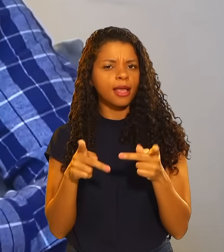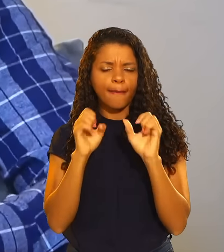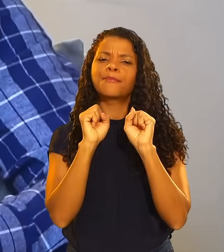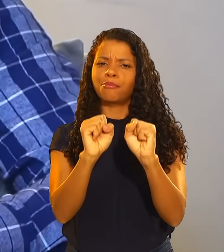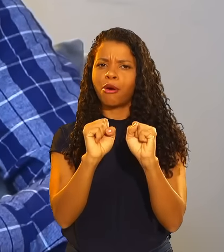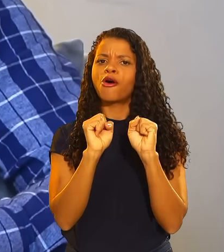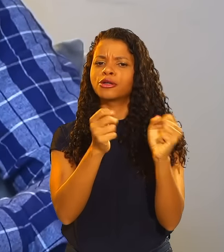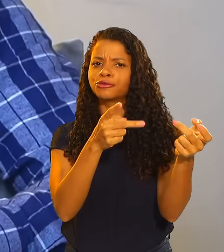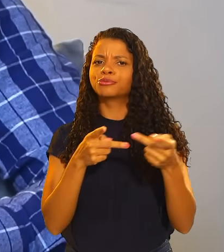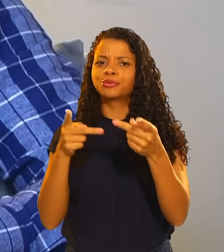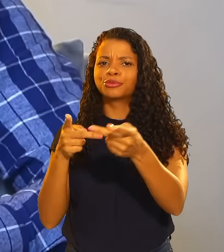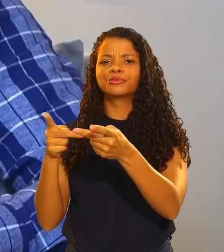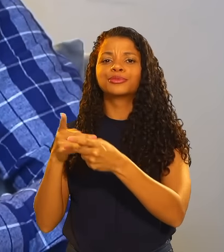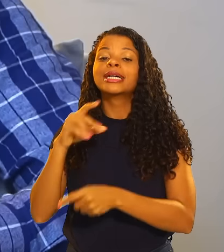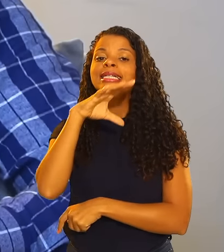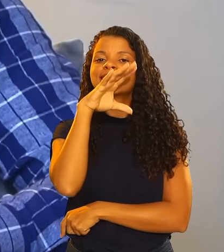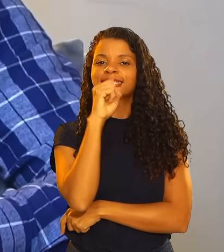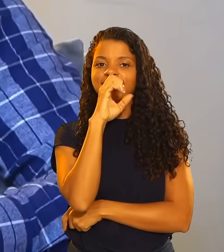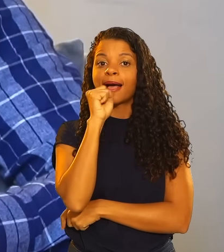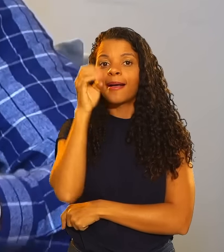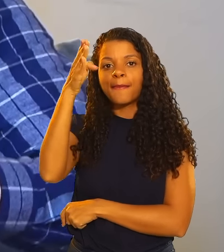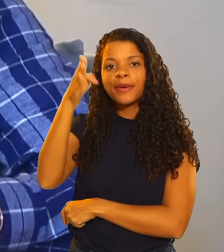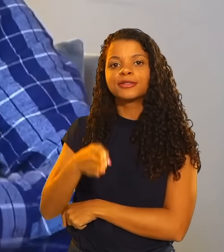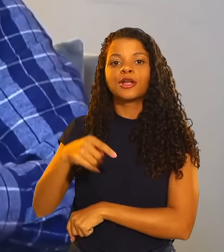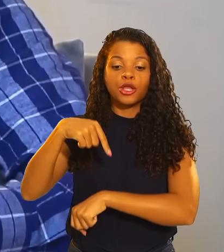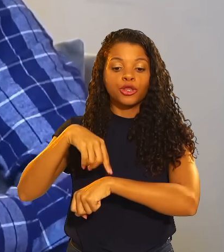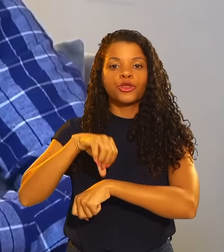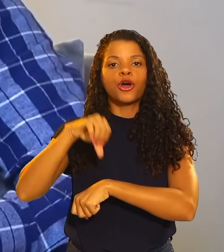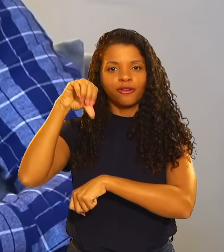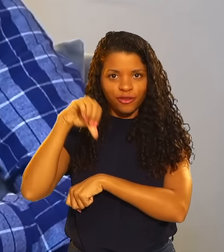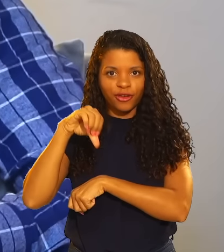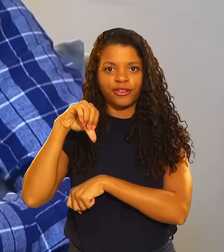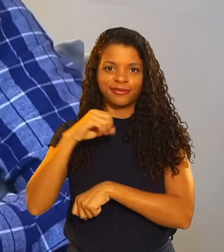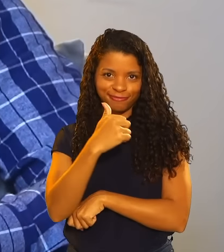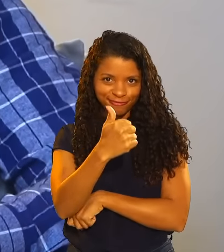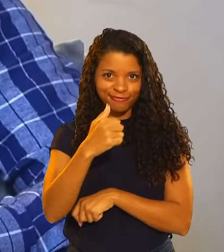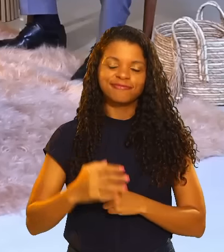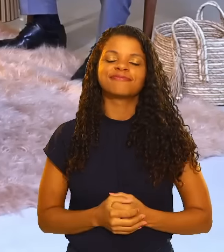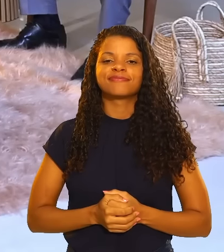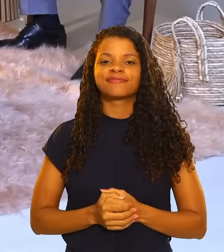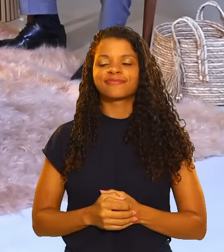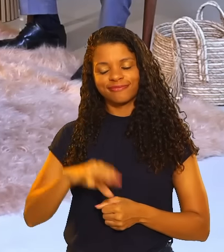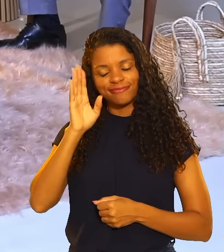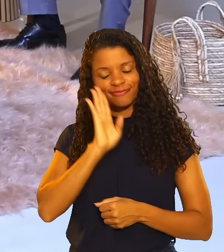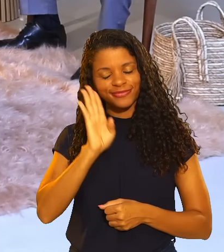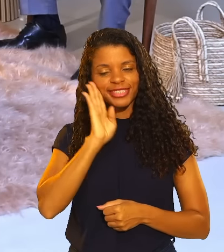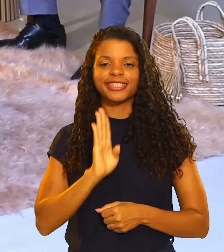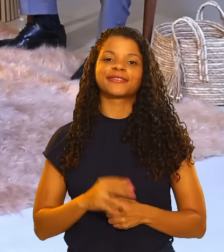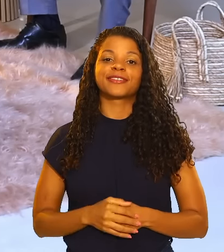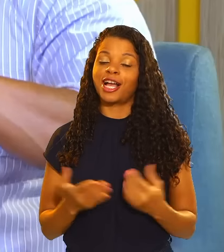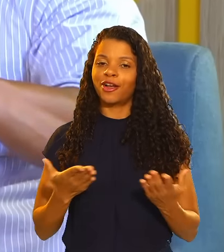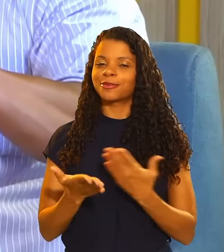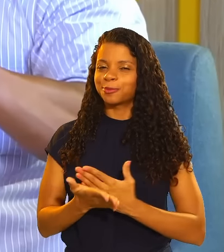também estão convidados a estar aqui conosco no sábado, todos os sábados às 9 horas da manhã no Espaço Novo Tempo. Muito bom. Então